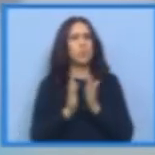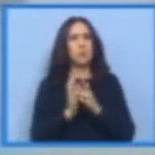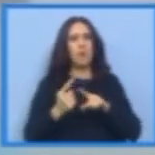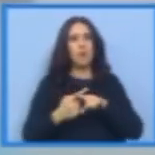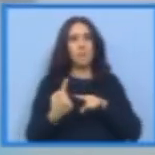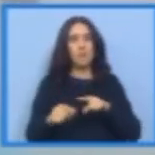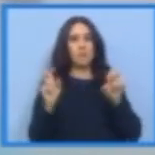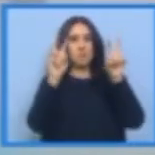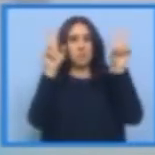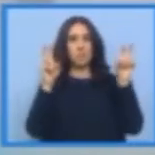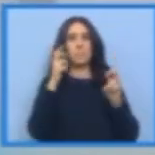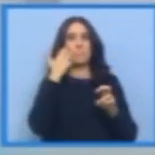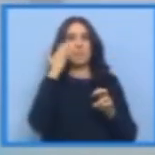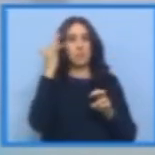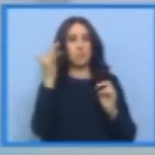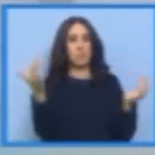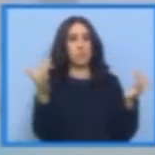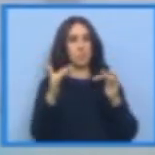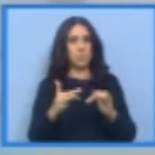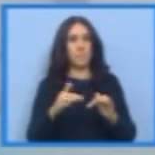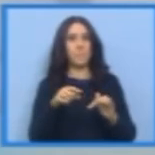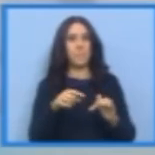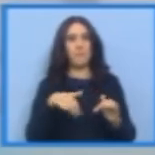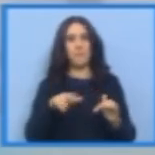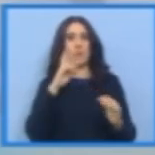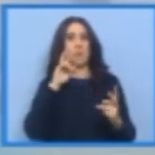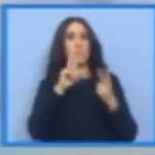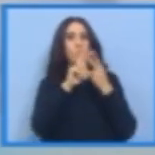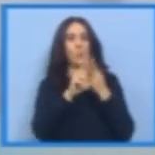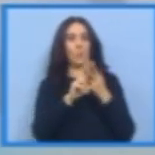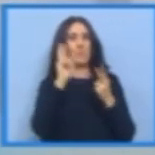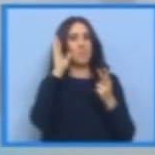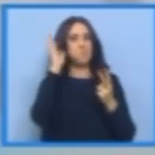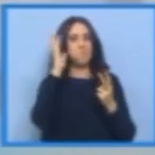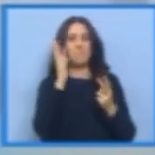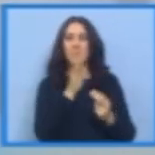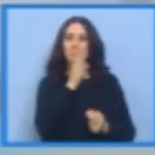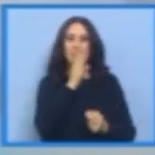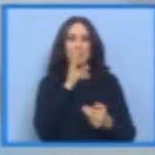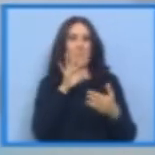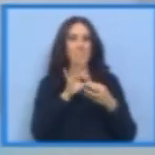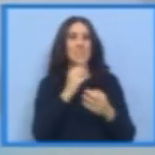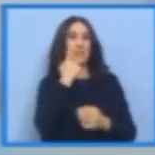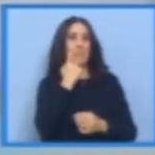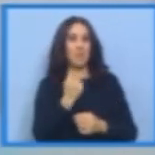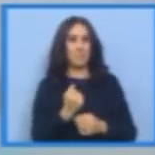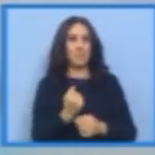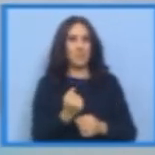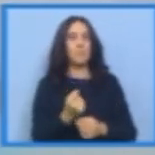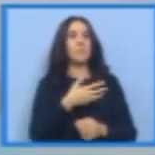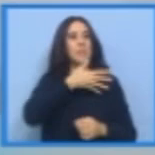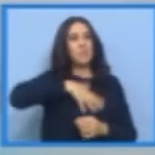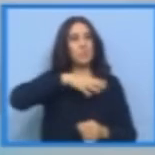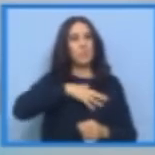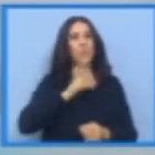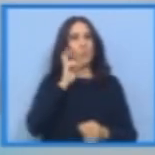eles questões das migrações. Vai ser um encontro muito prático em torno destes verbos. Queremos ouvir